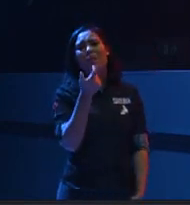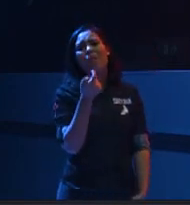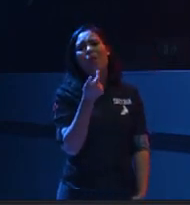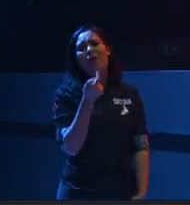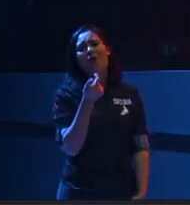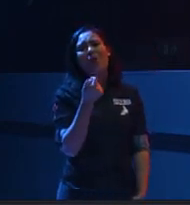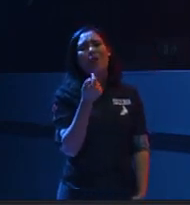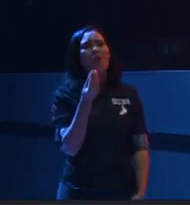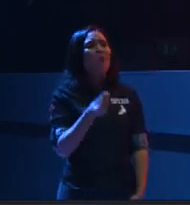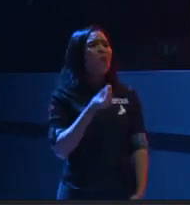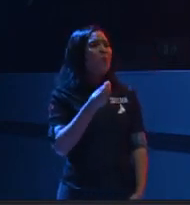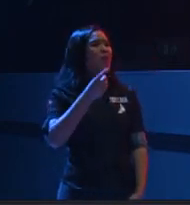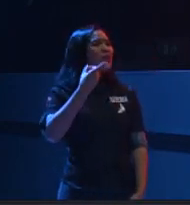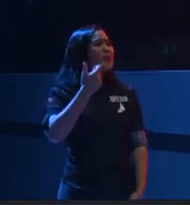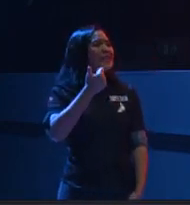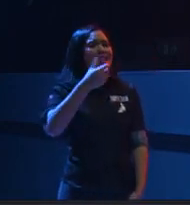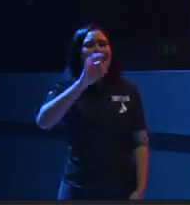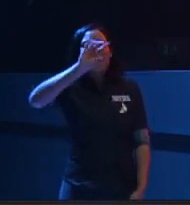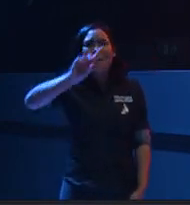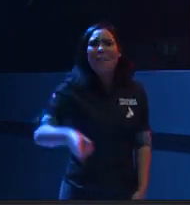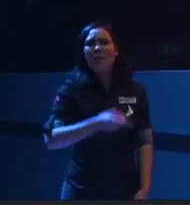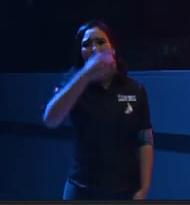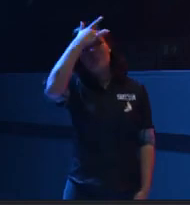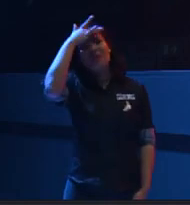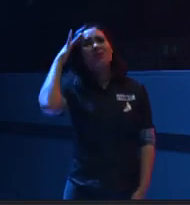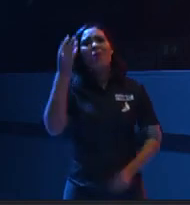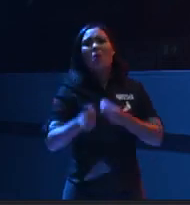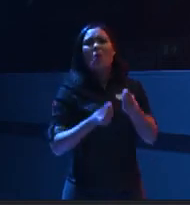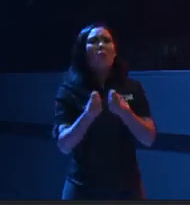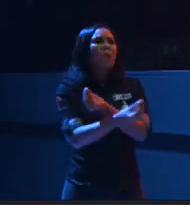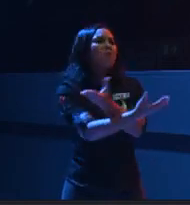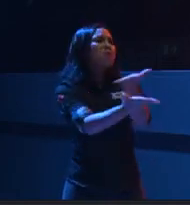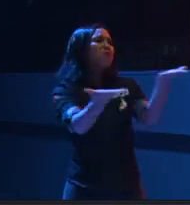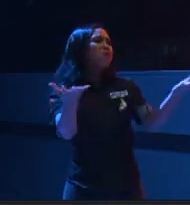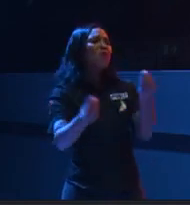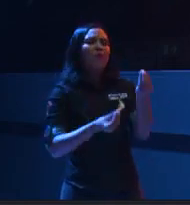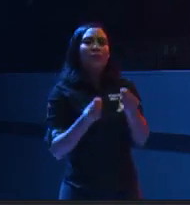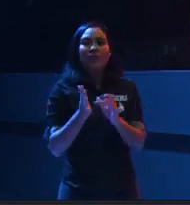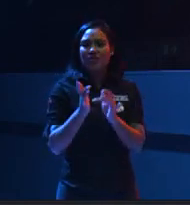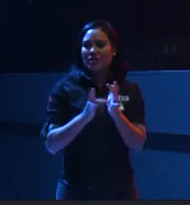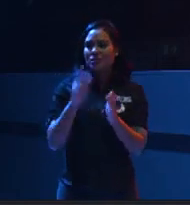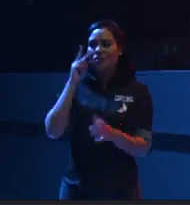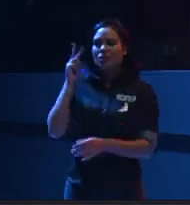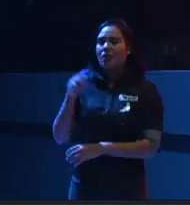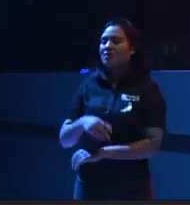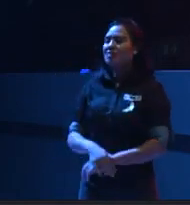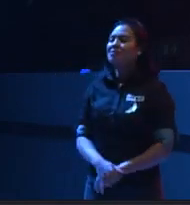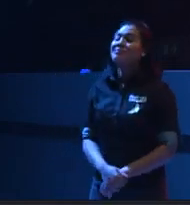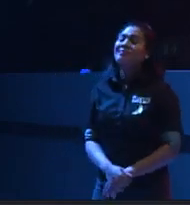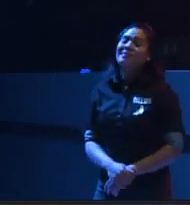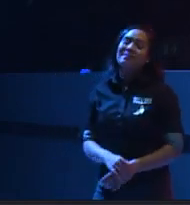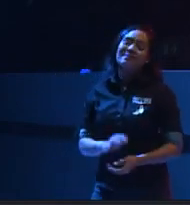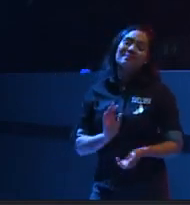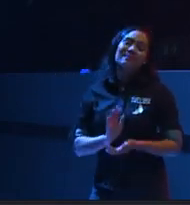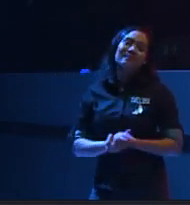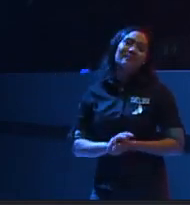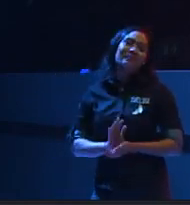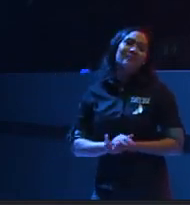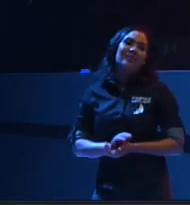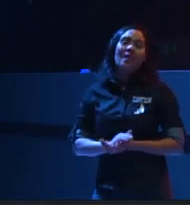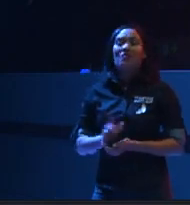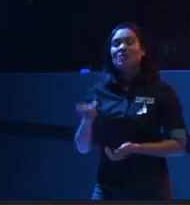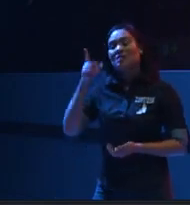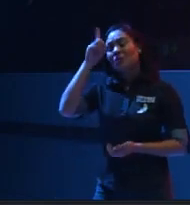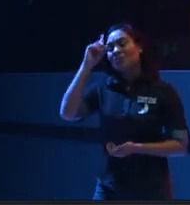pouco né Senhor Jesus olha para André falar meu filho você não tem noção o que eu